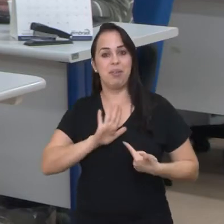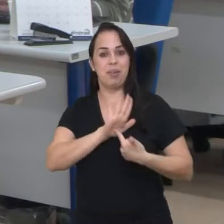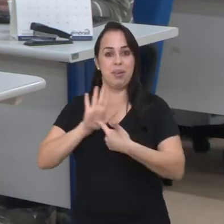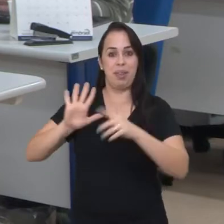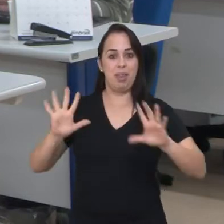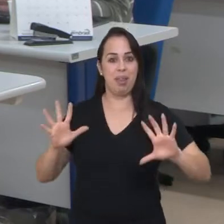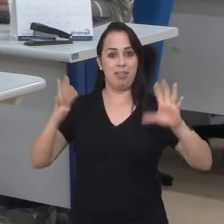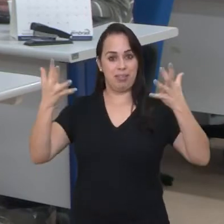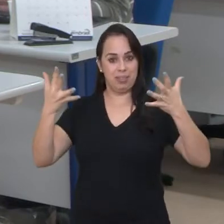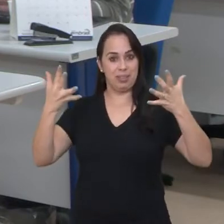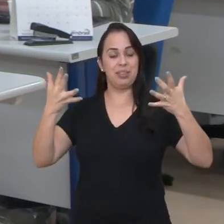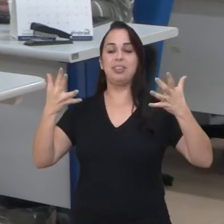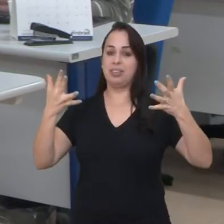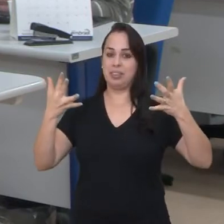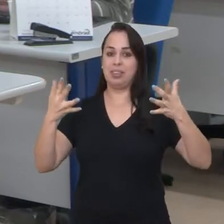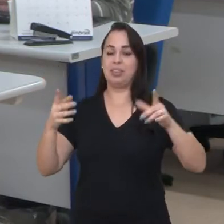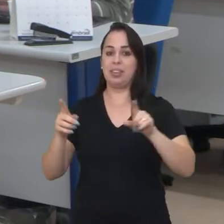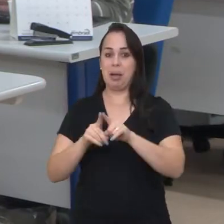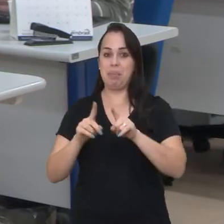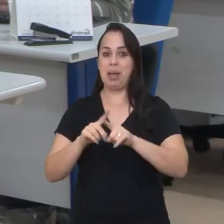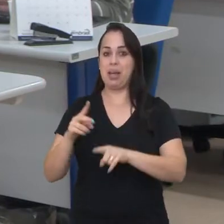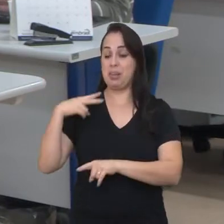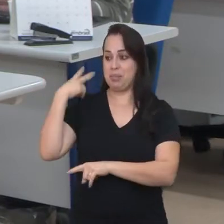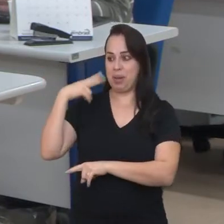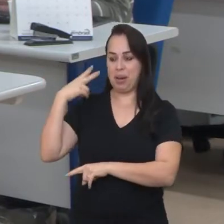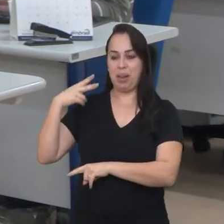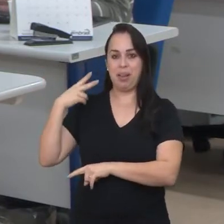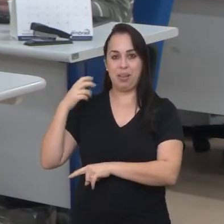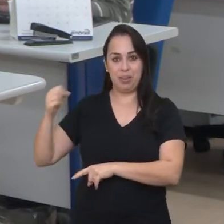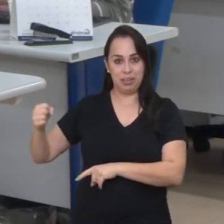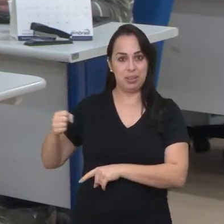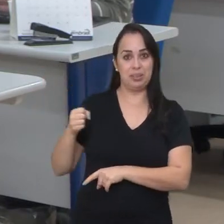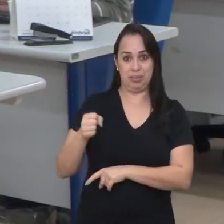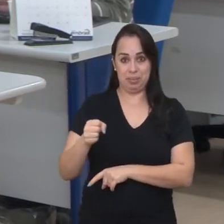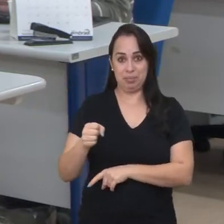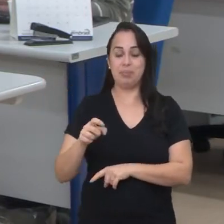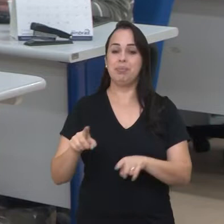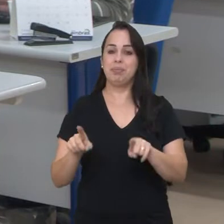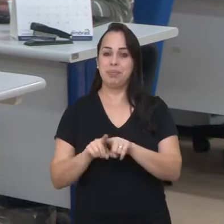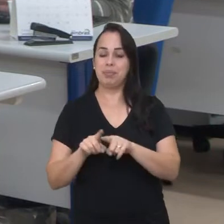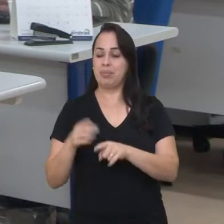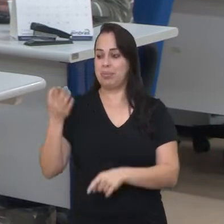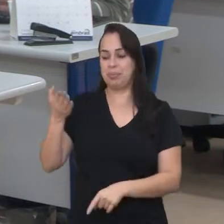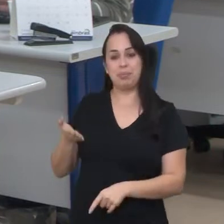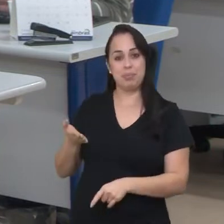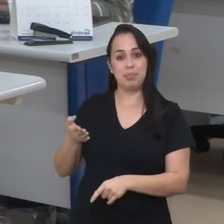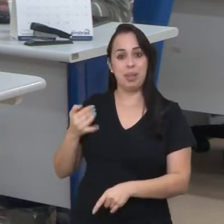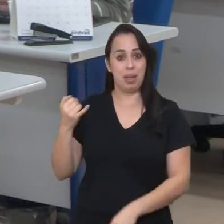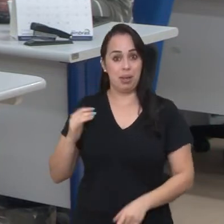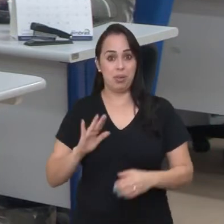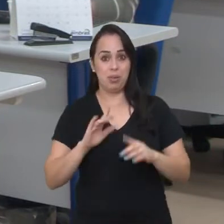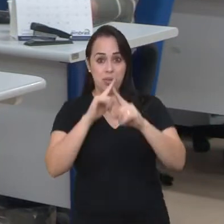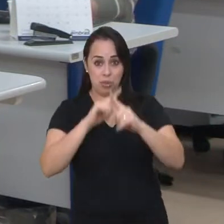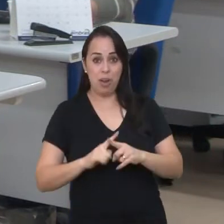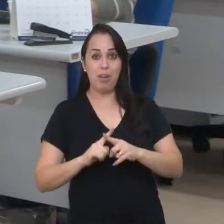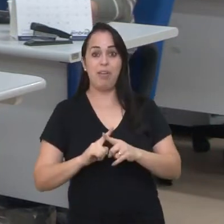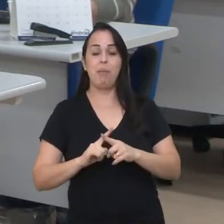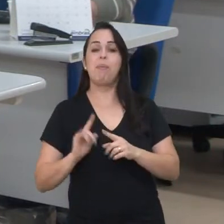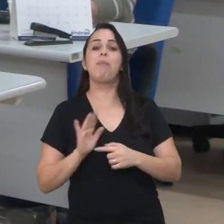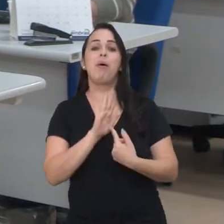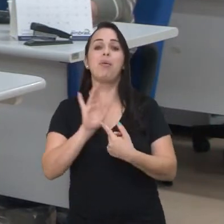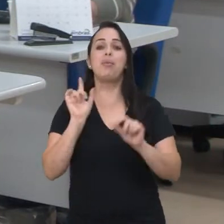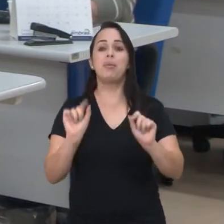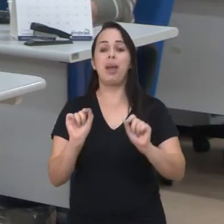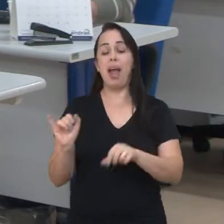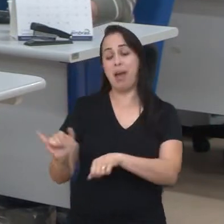foi apresentado em um evento que contou com a presença de autoridades e vereadores da Câmara. Para os parlamentares, os Jogos mostram que o